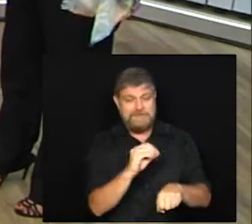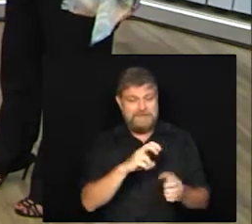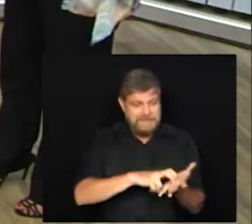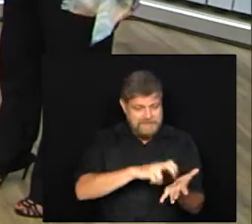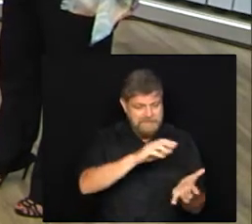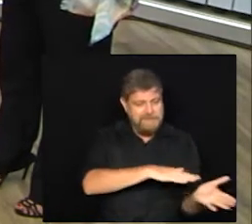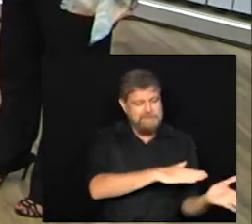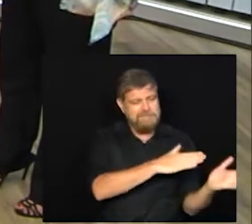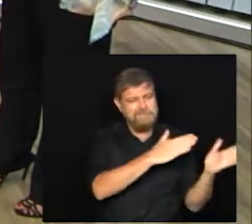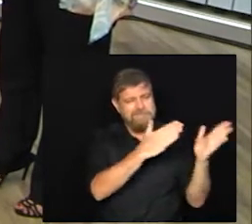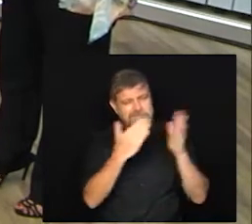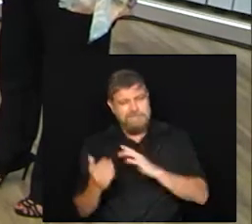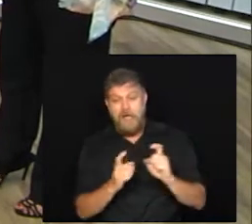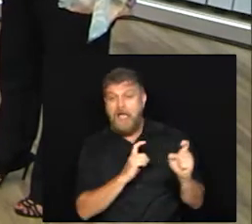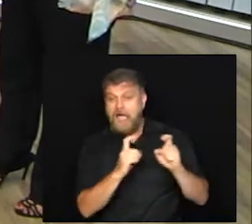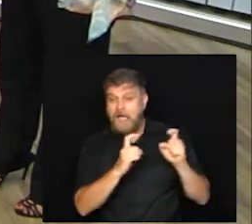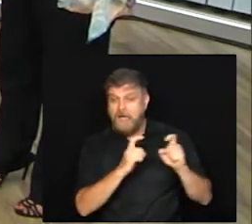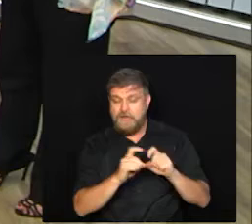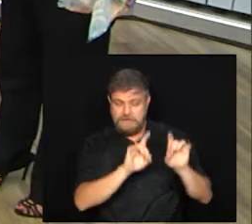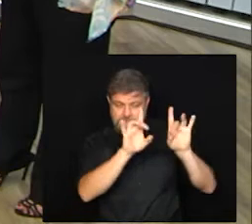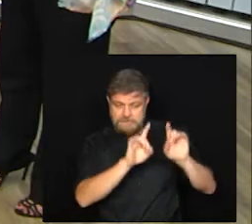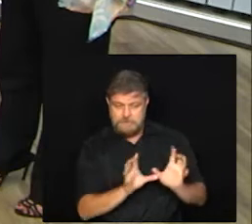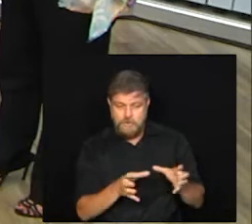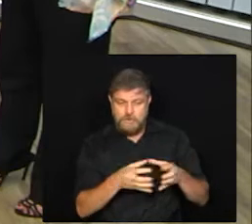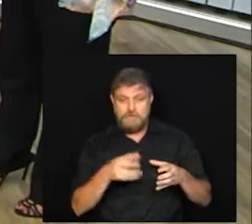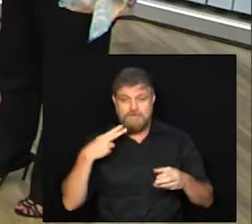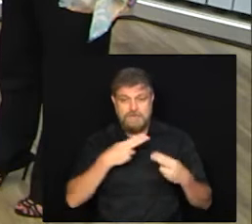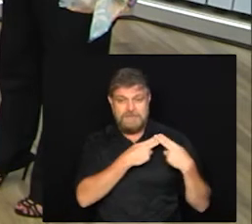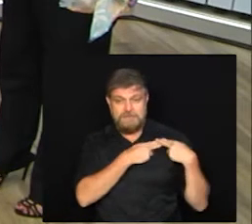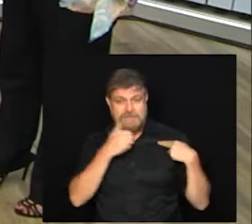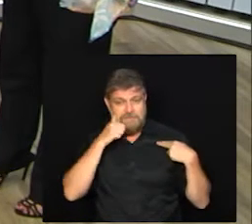horas da manhã com a reunião extraordinária da Comissão da